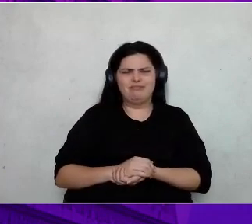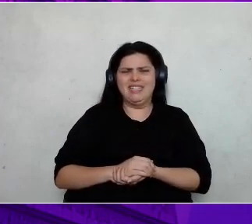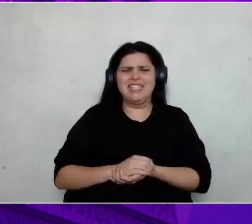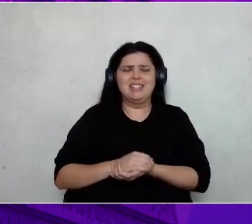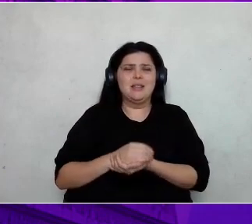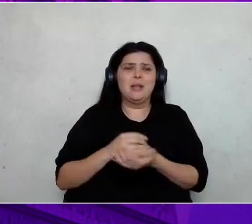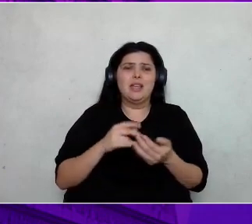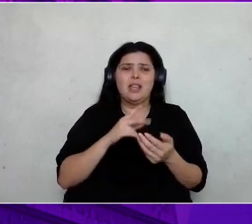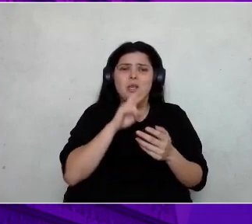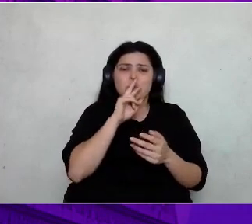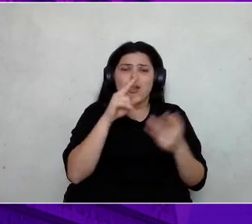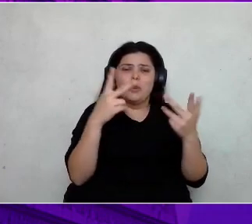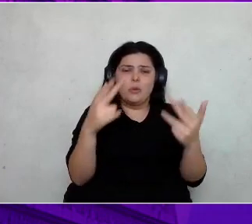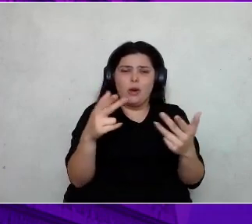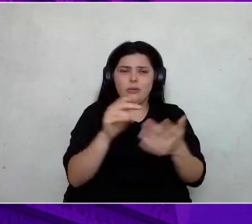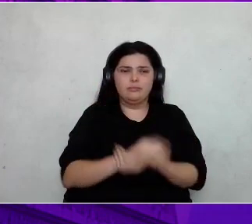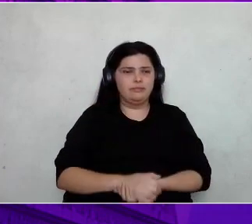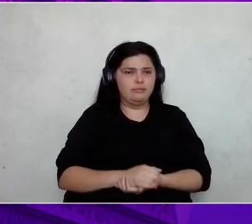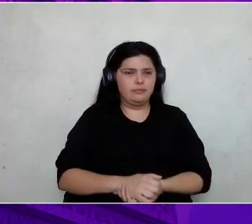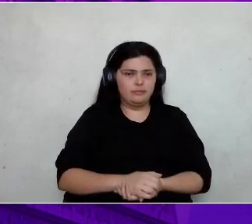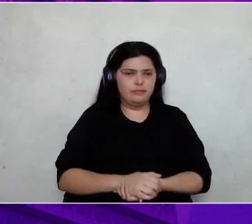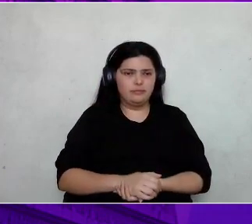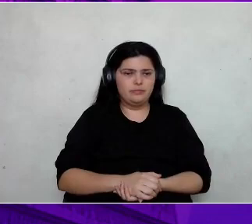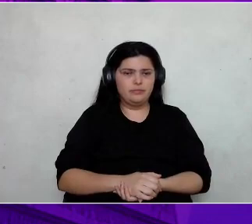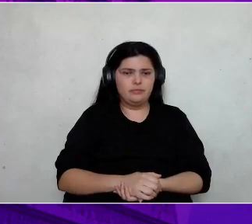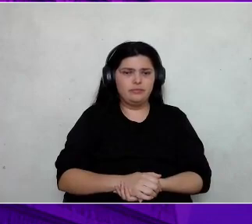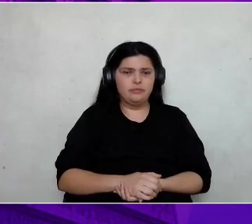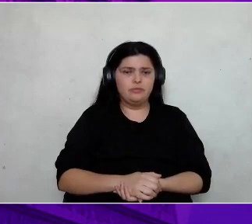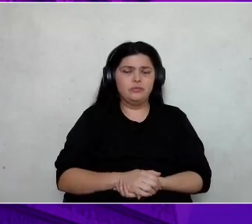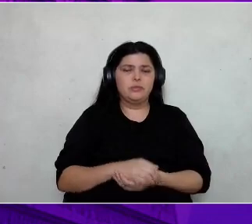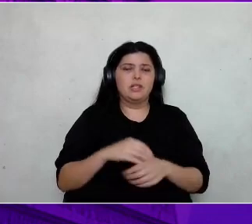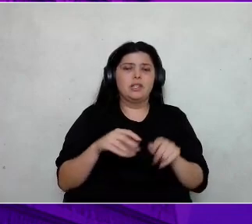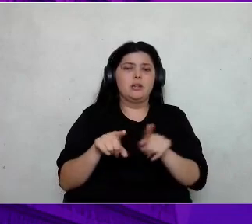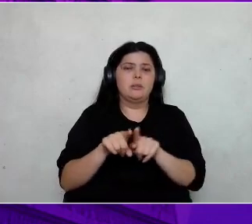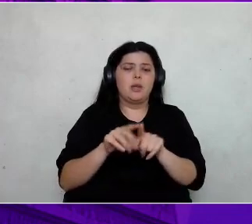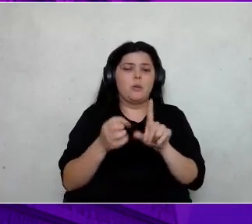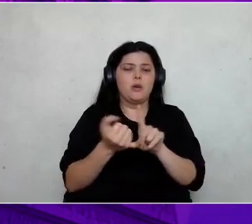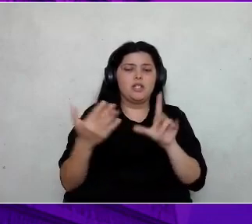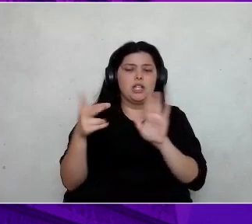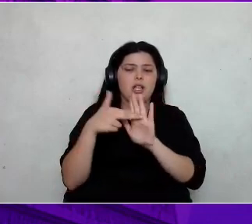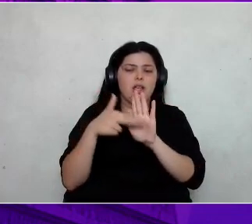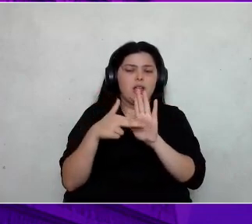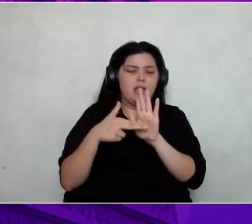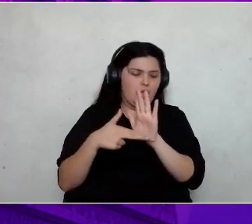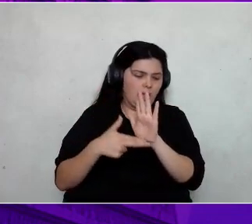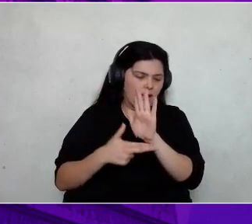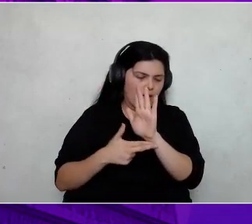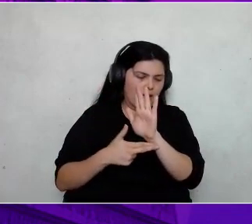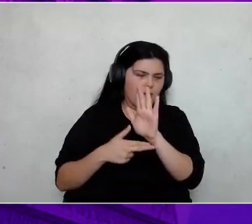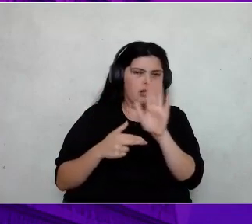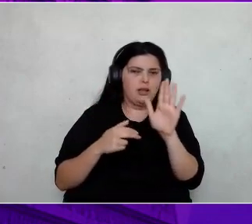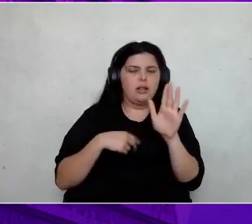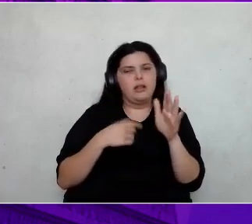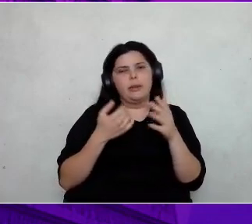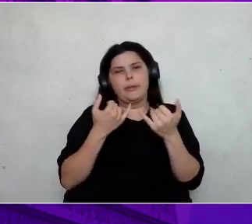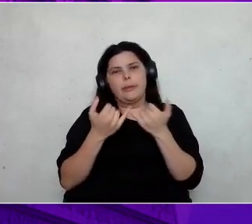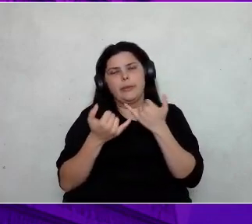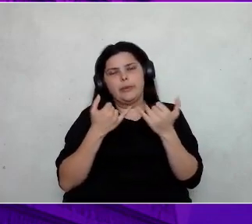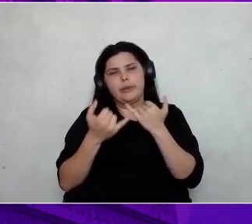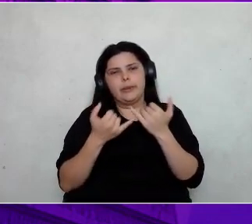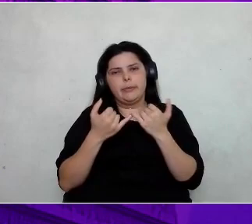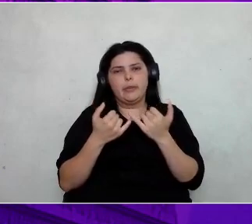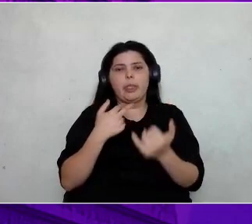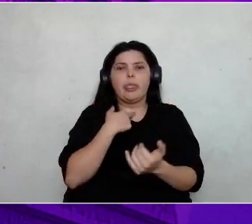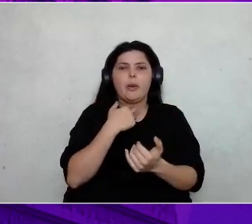esquema para vocês, tá? Sem falar a quantidade de regras que vocês vão encontrar. Do tipo, não pode usar gráfico